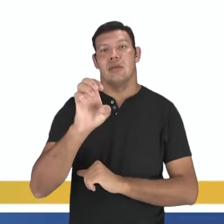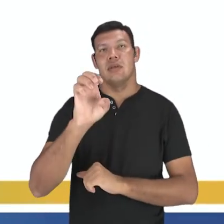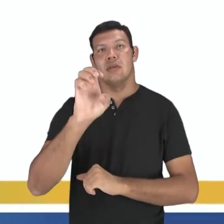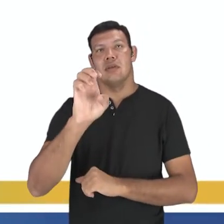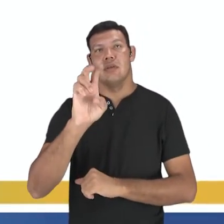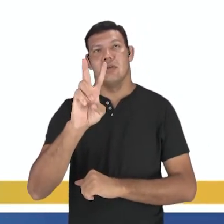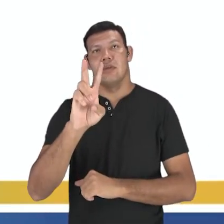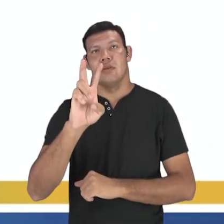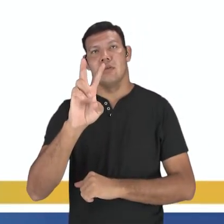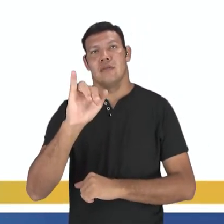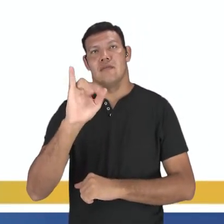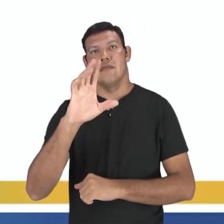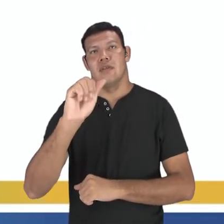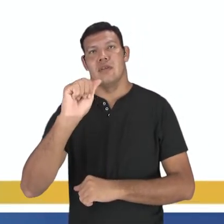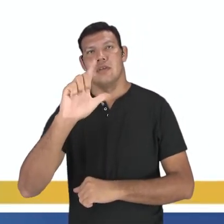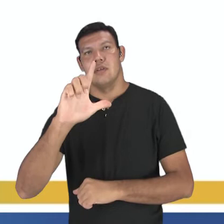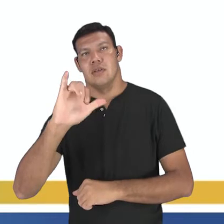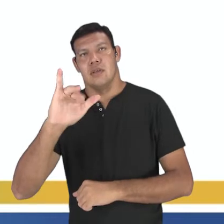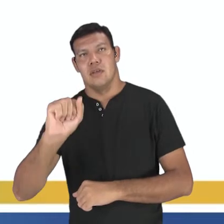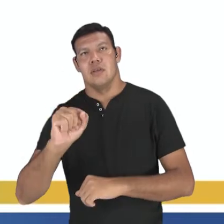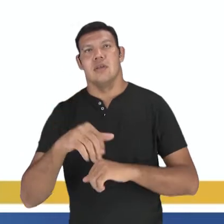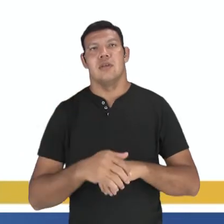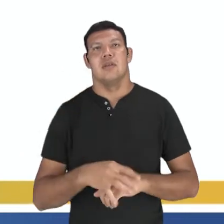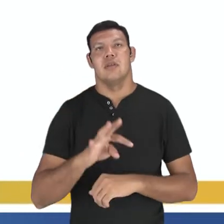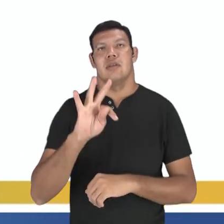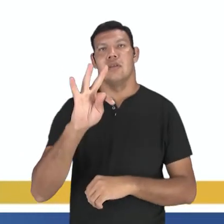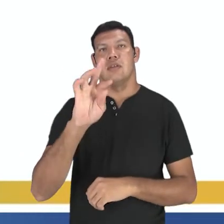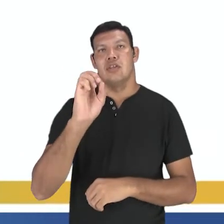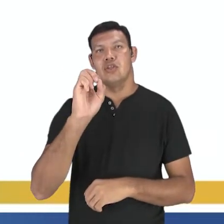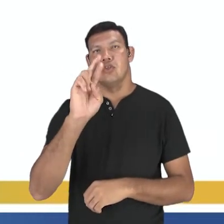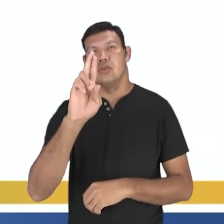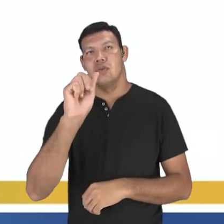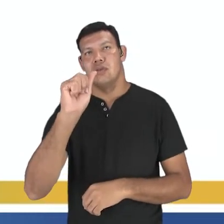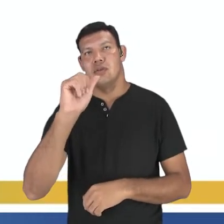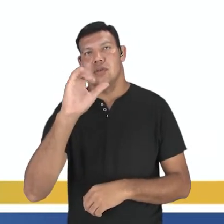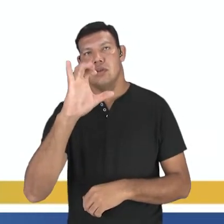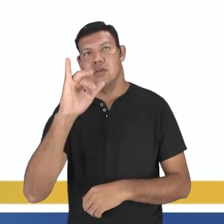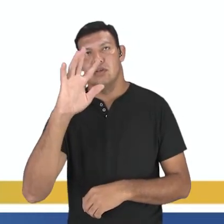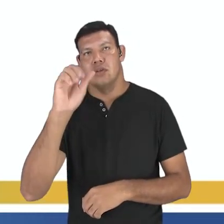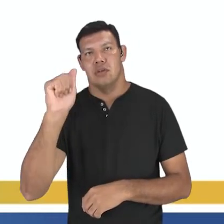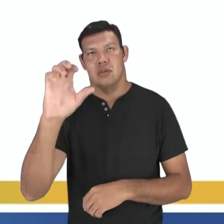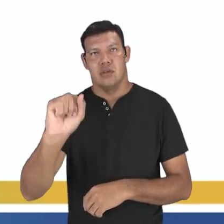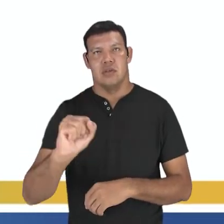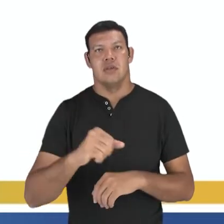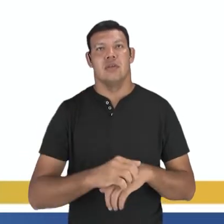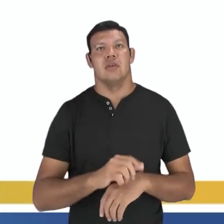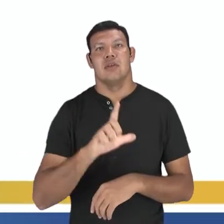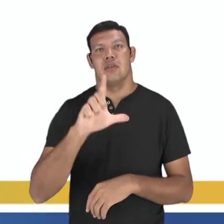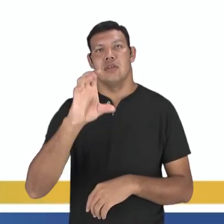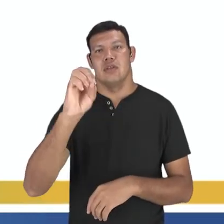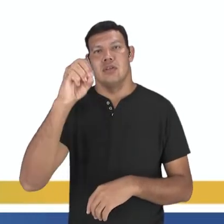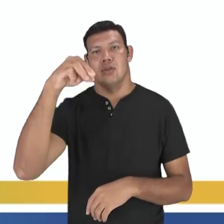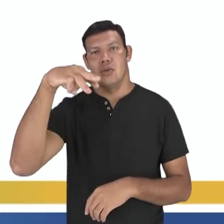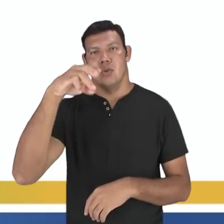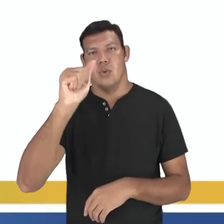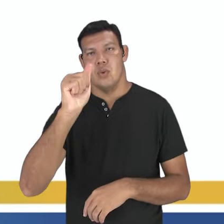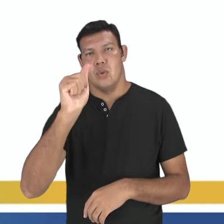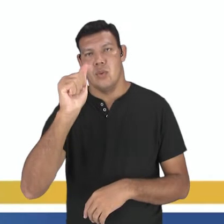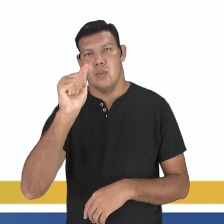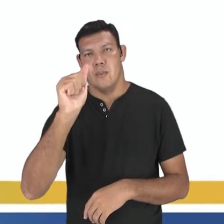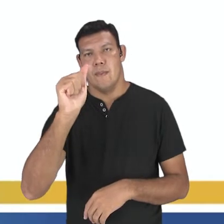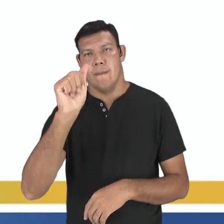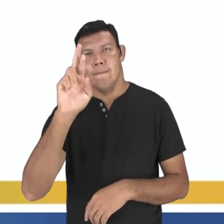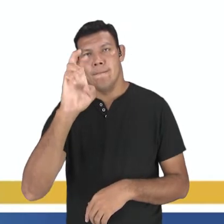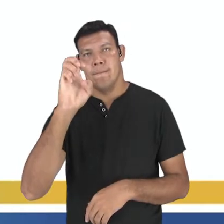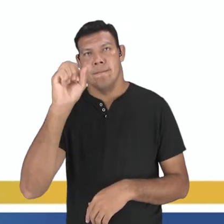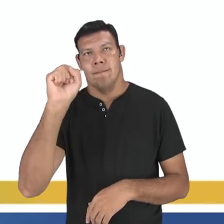lombares, o sacro e o cóccix, tá? Lembrando que a coluna vertebral ela vai ser muito importante para conseguir